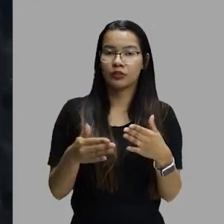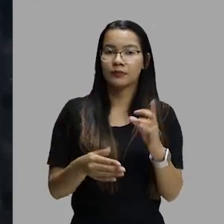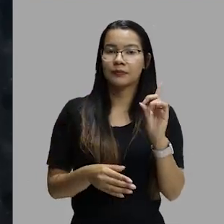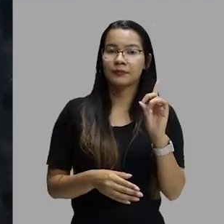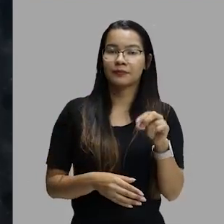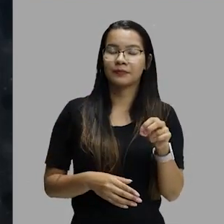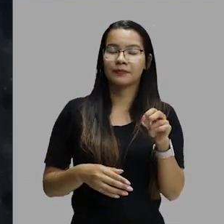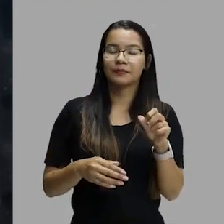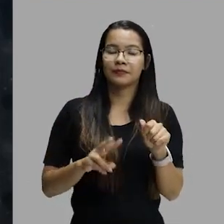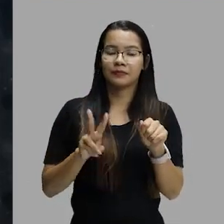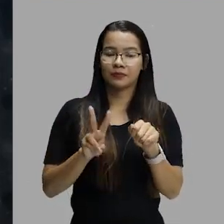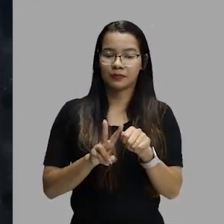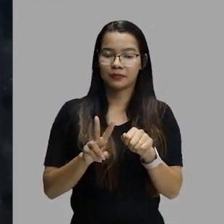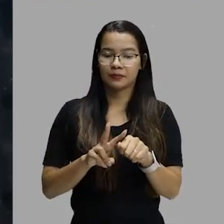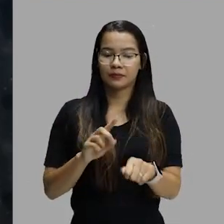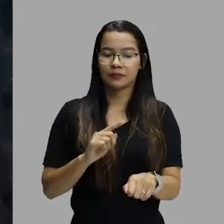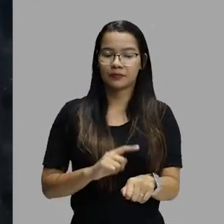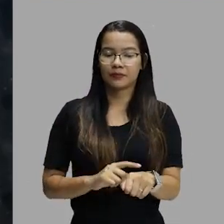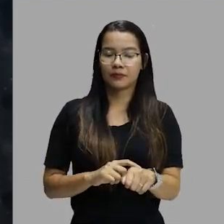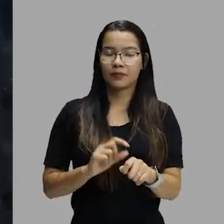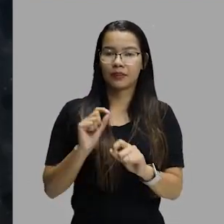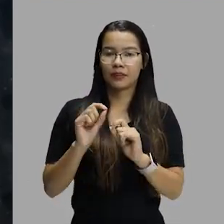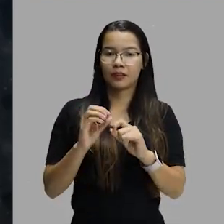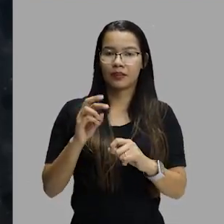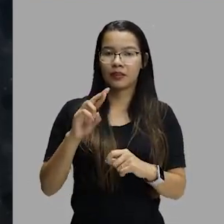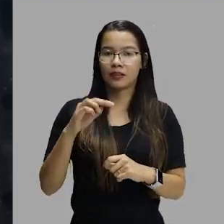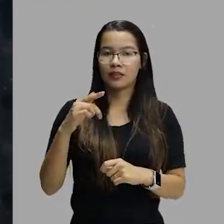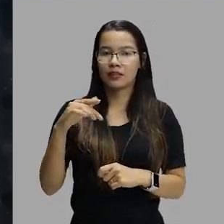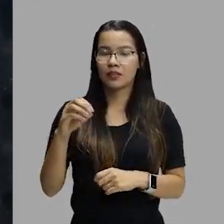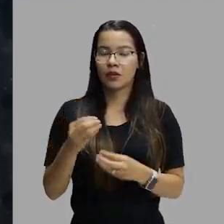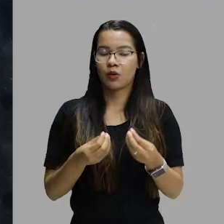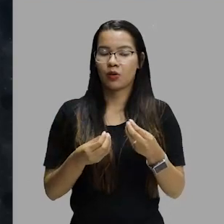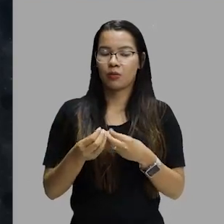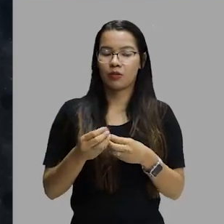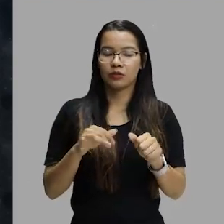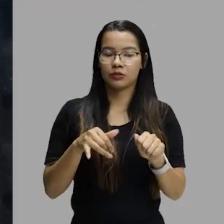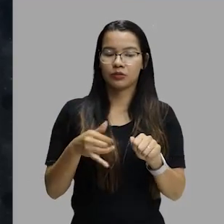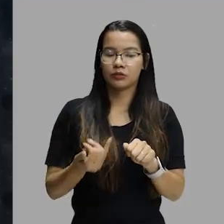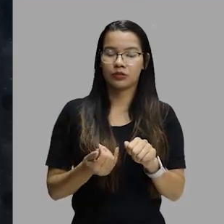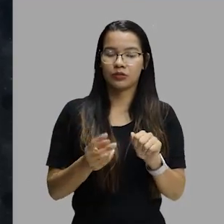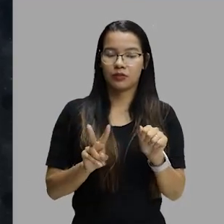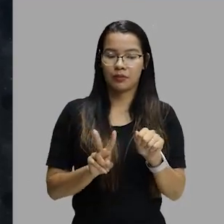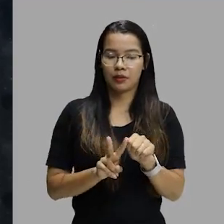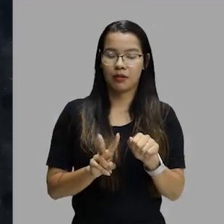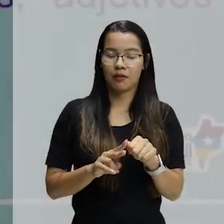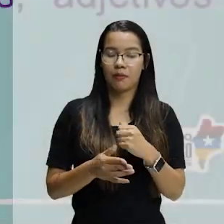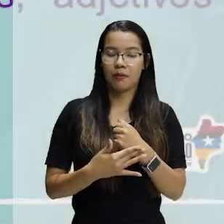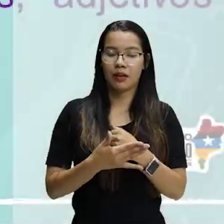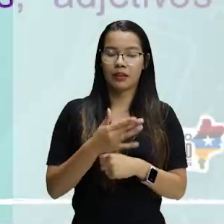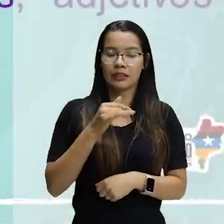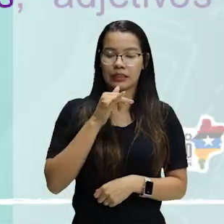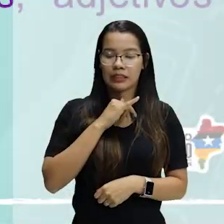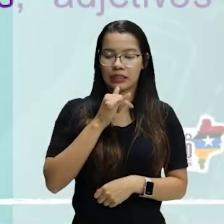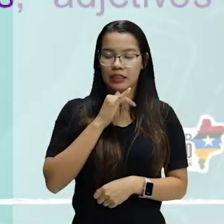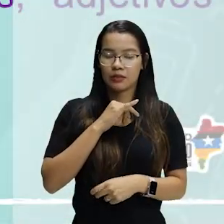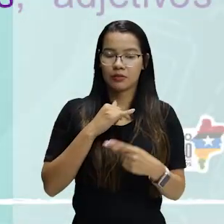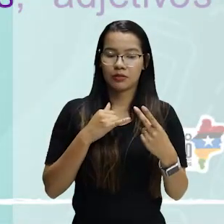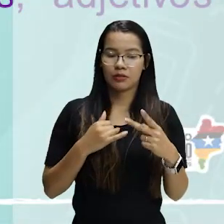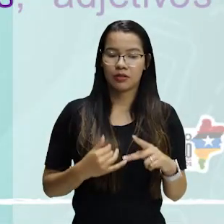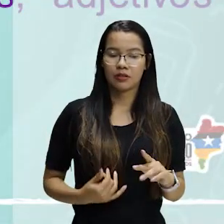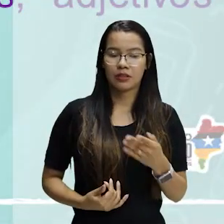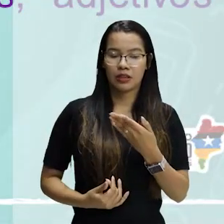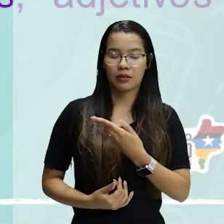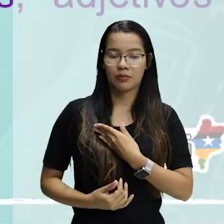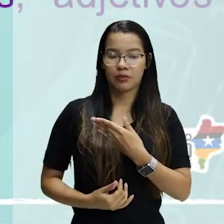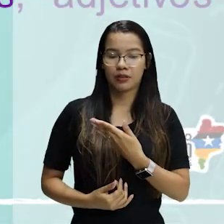na oração funciona como adjunto adverbial, ok? Mais exemplos? Os seus